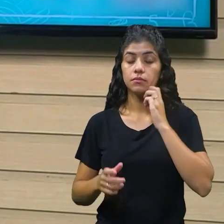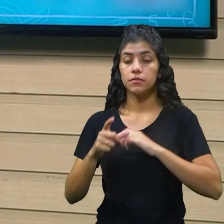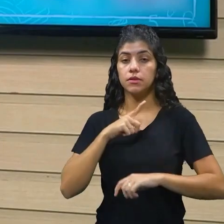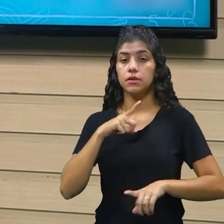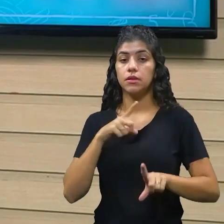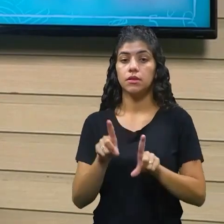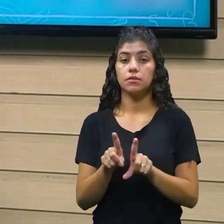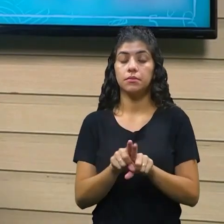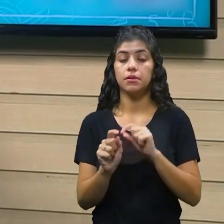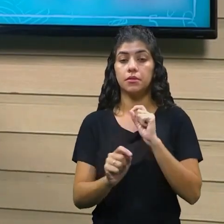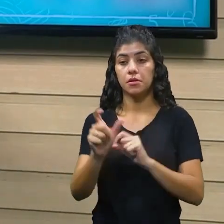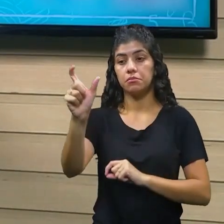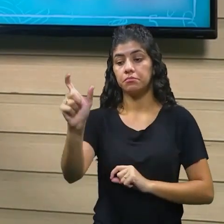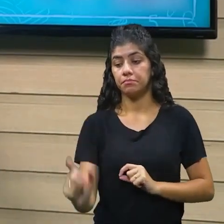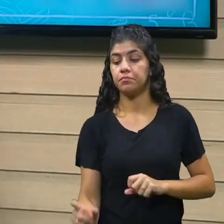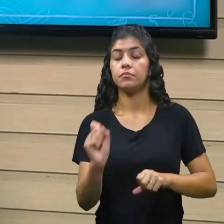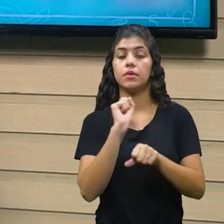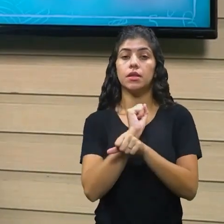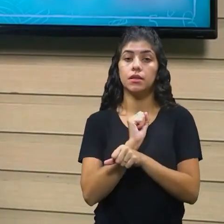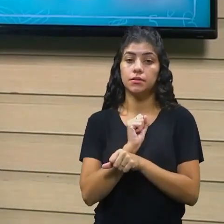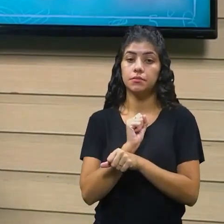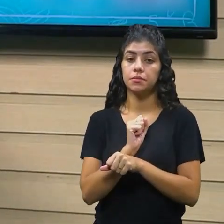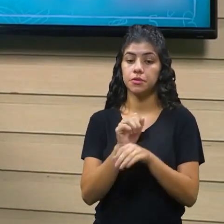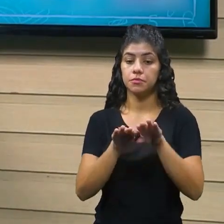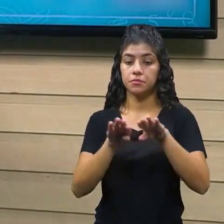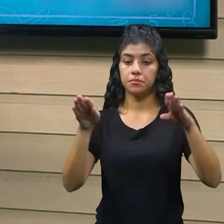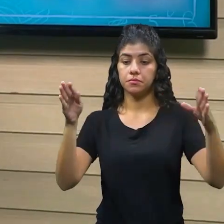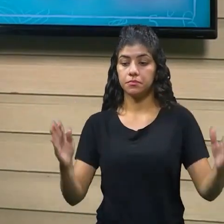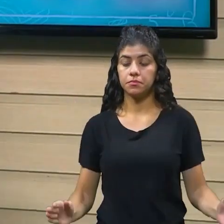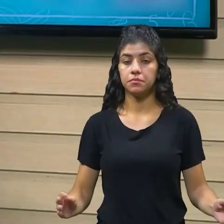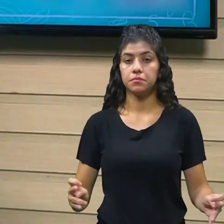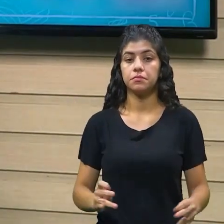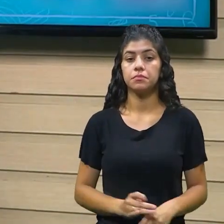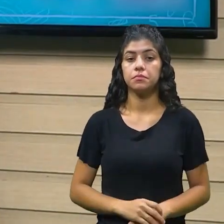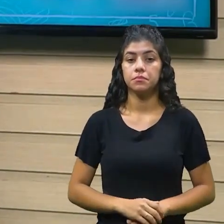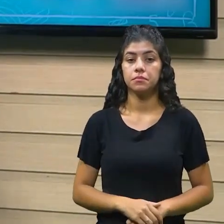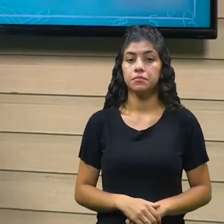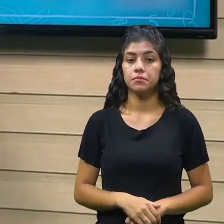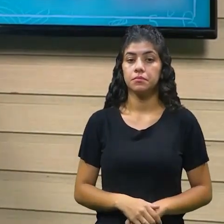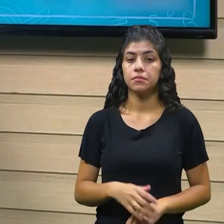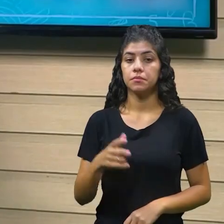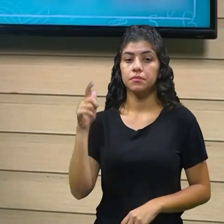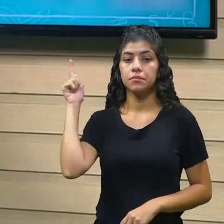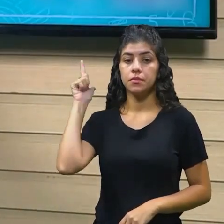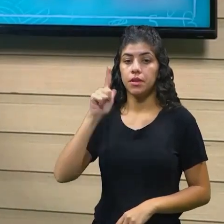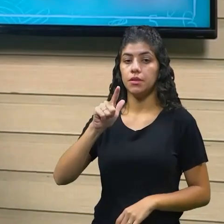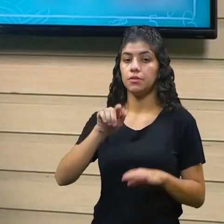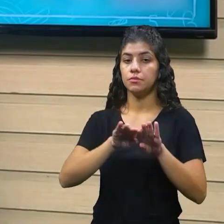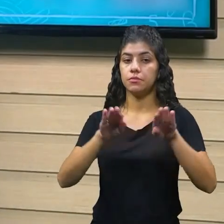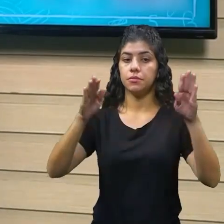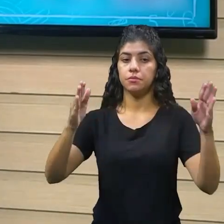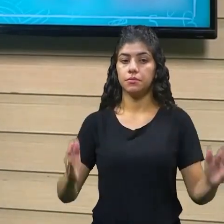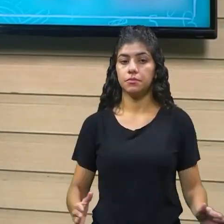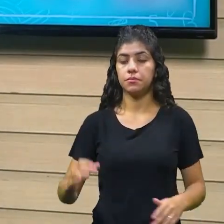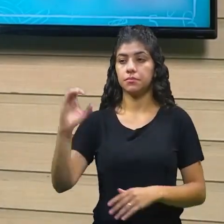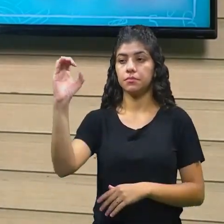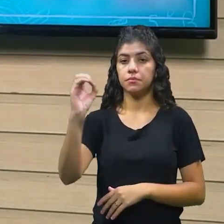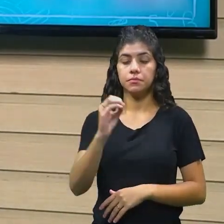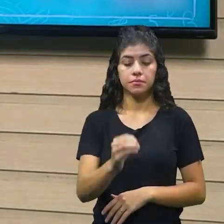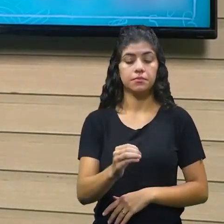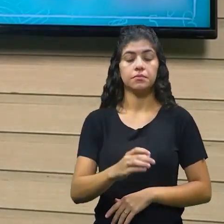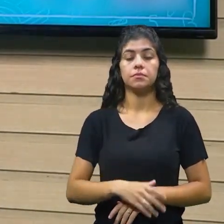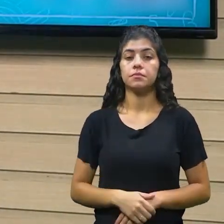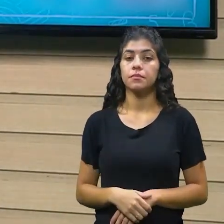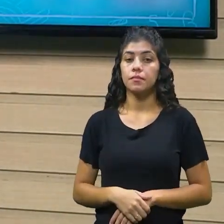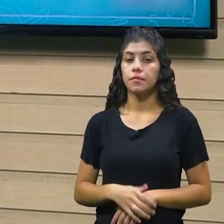você tem ali esse corpo totalmente em repouso, em cima de uma mesa. Consigam visualizar uma mesa, uma bolinha em cima. A